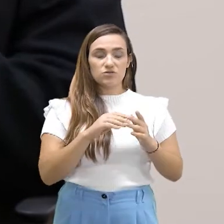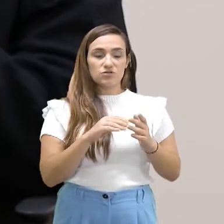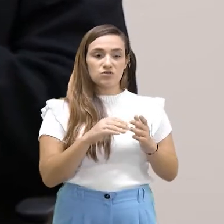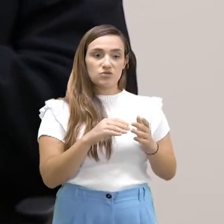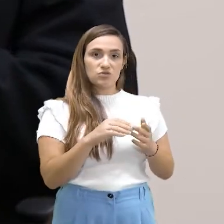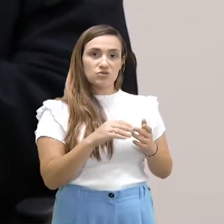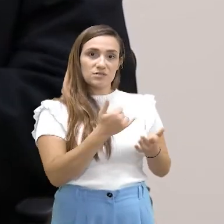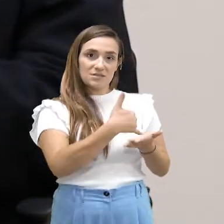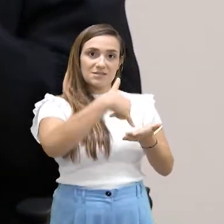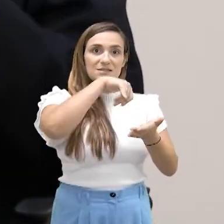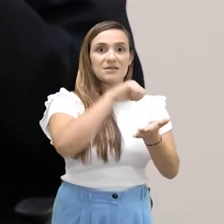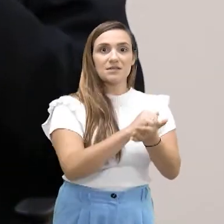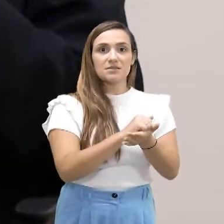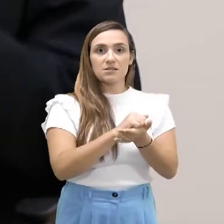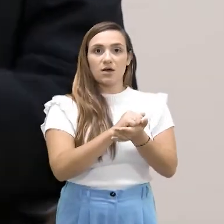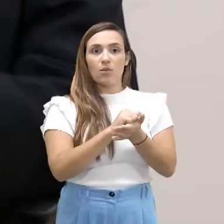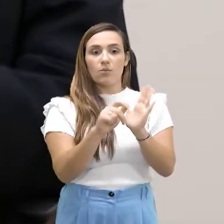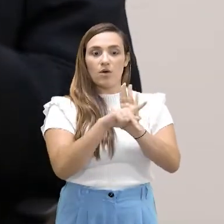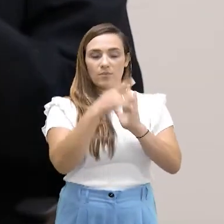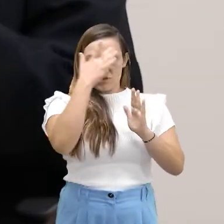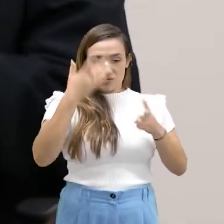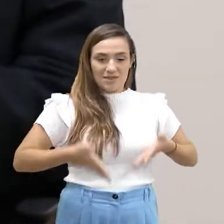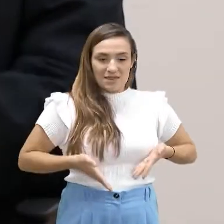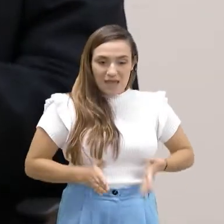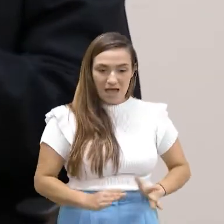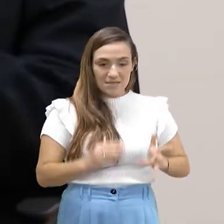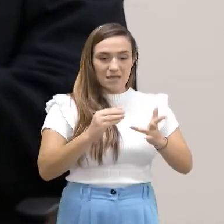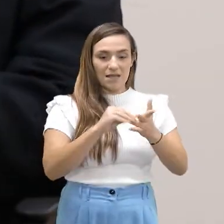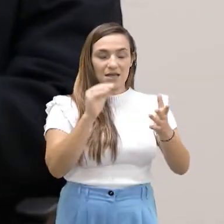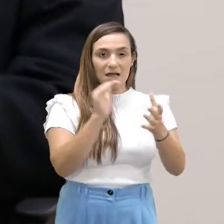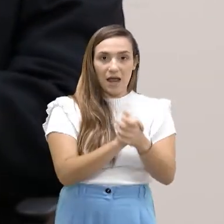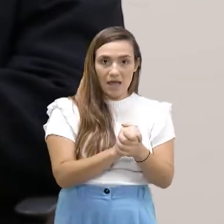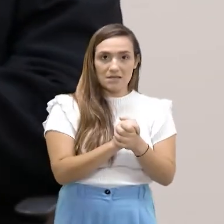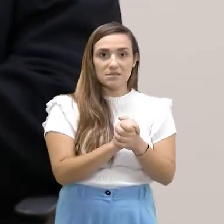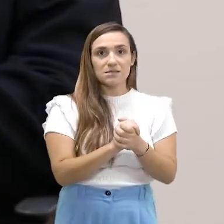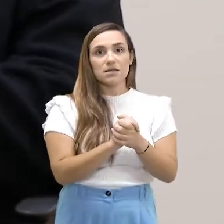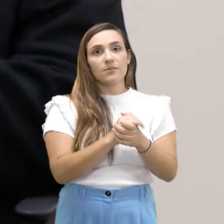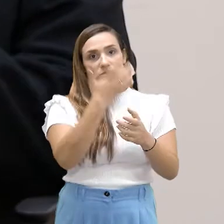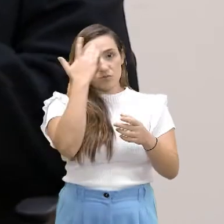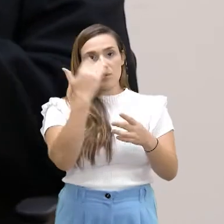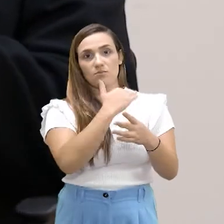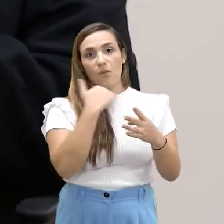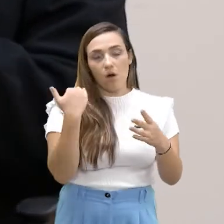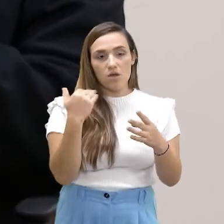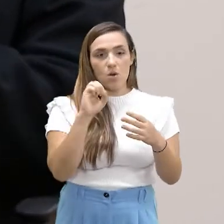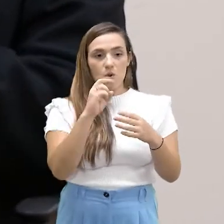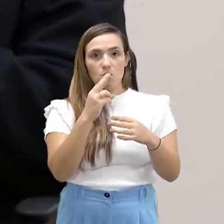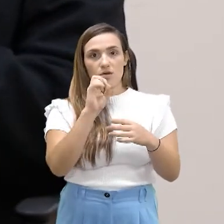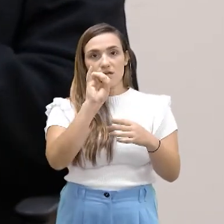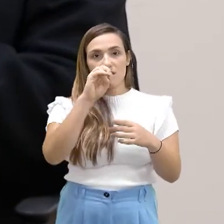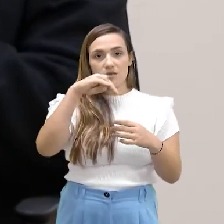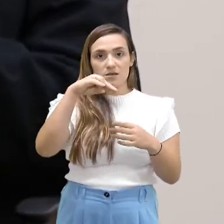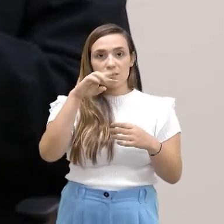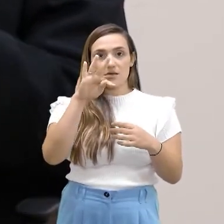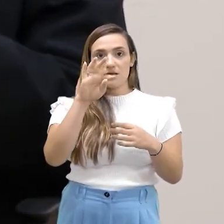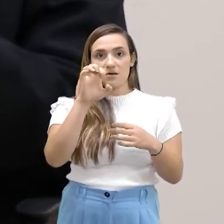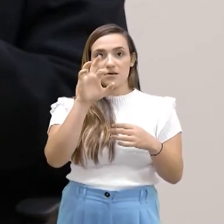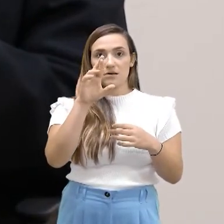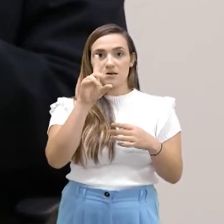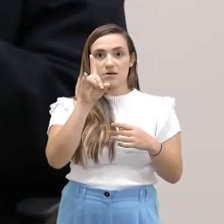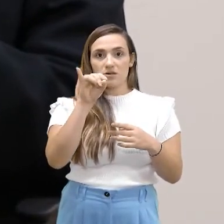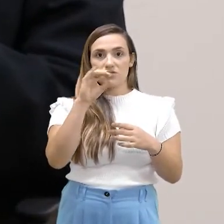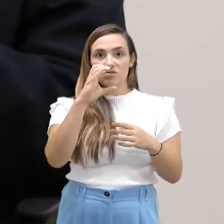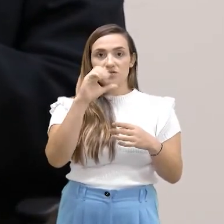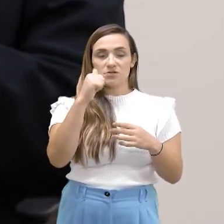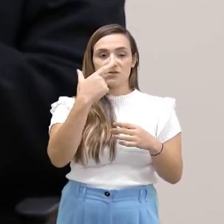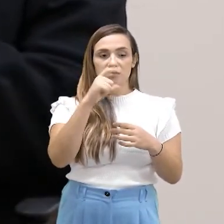Civil, que trabalha com nascimento, casamento, óbito, registro da interdição, etc. Também